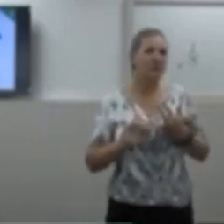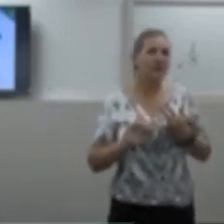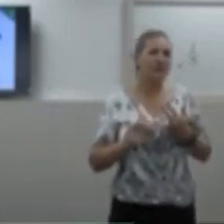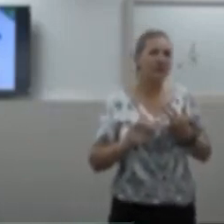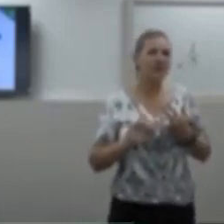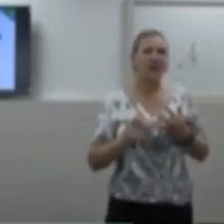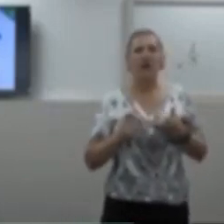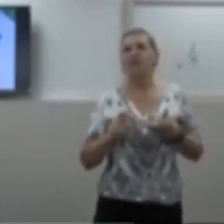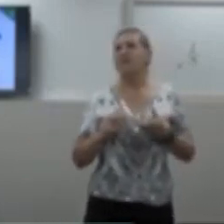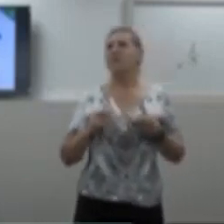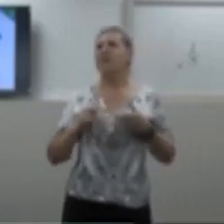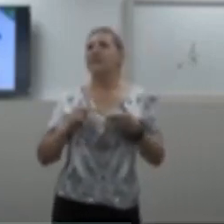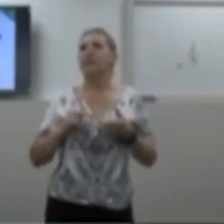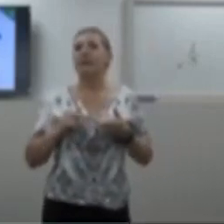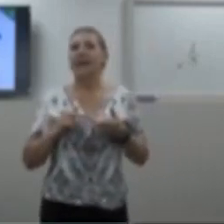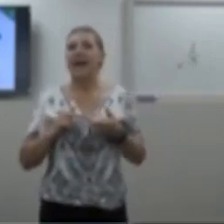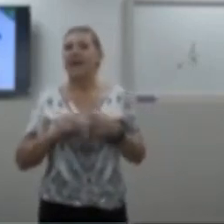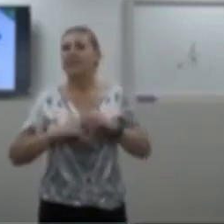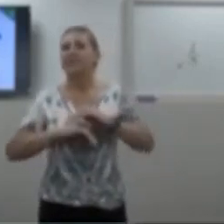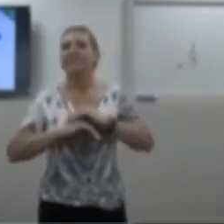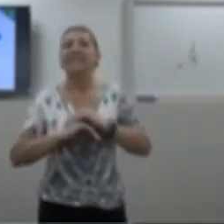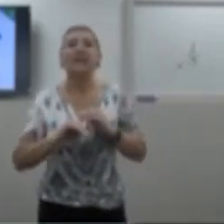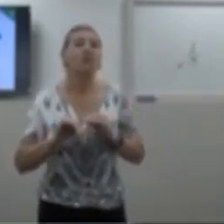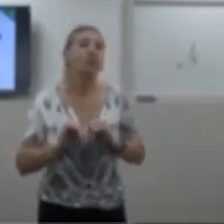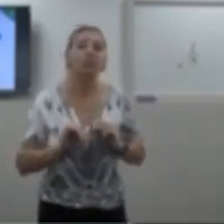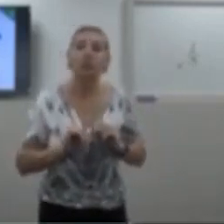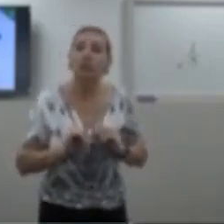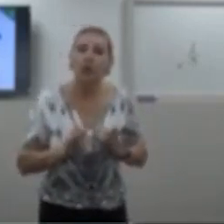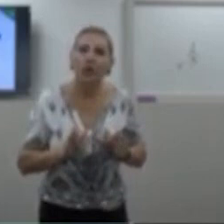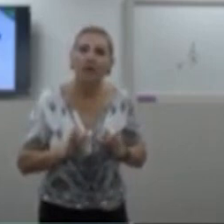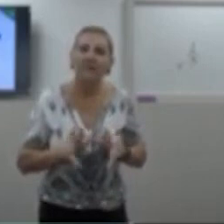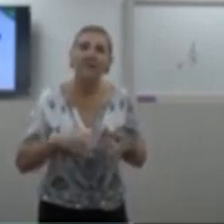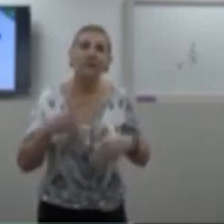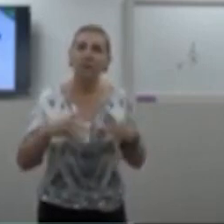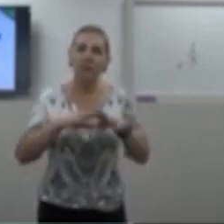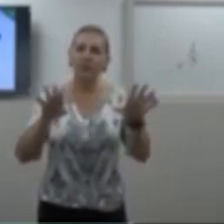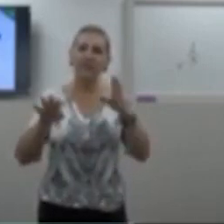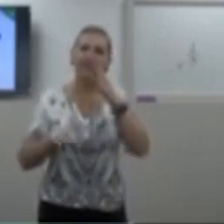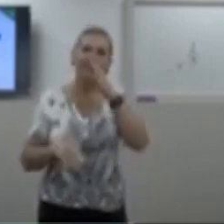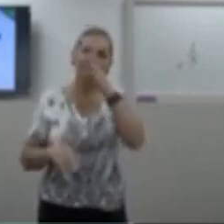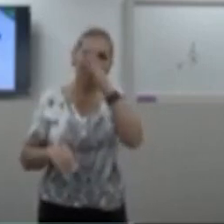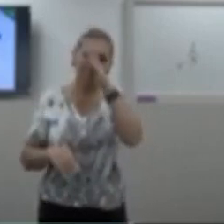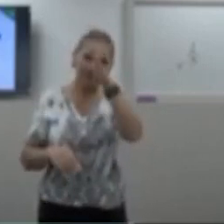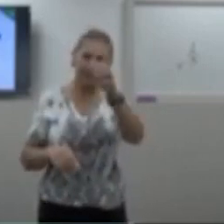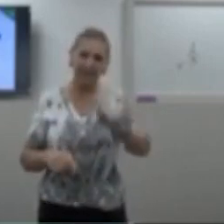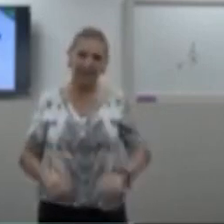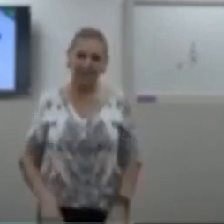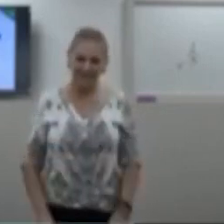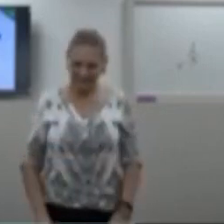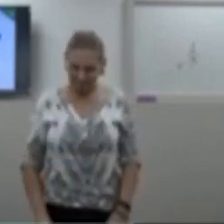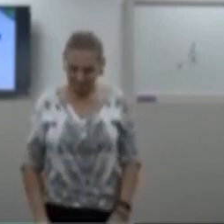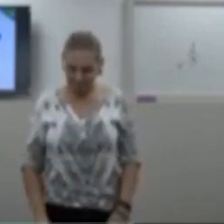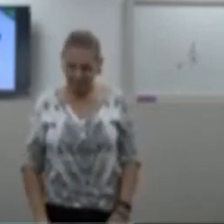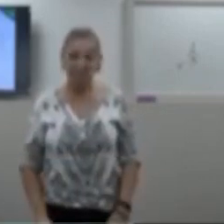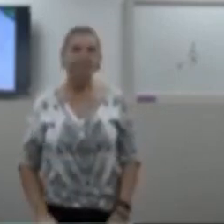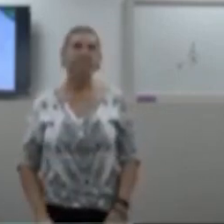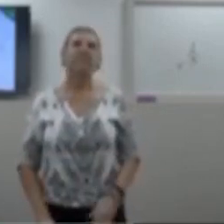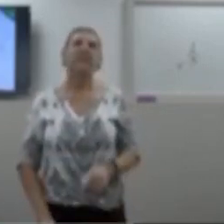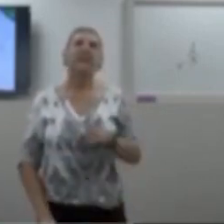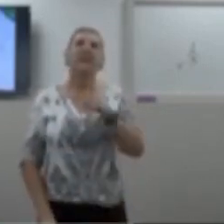de língua portuguesa? Ou nós estamos falando de culinária? De tudo. De tudo a gente está falando. Olha que beleza.